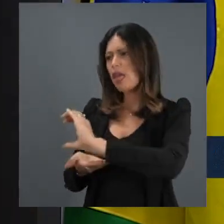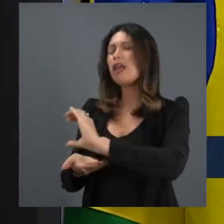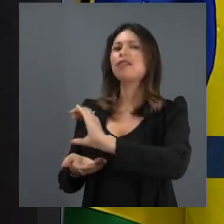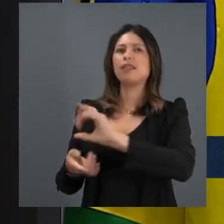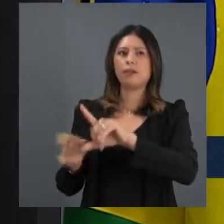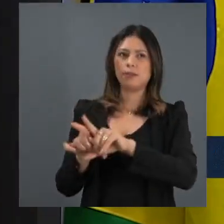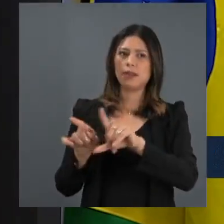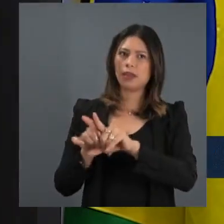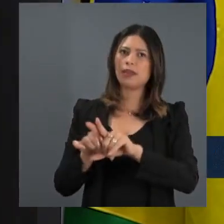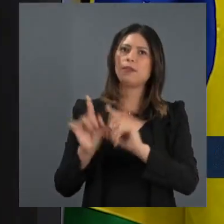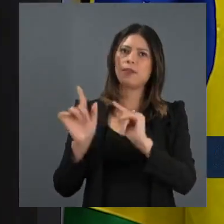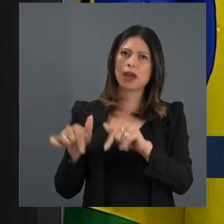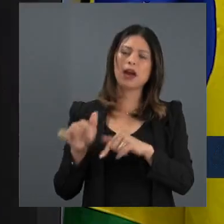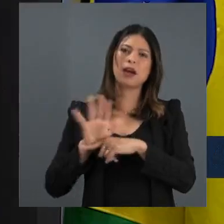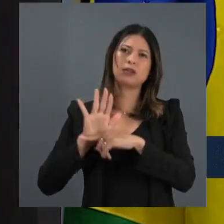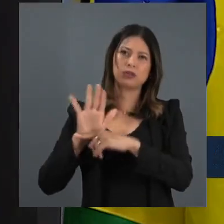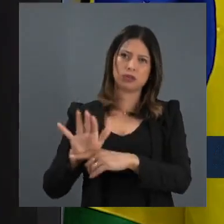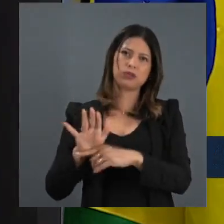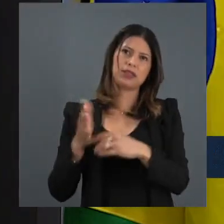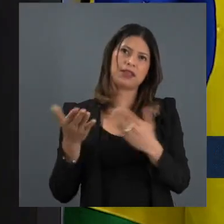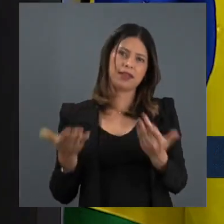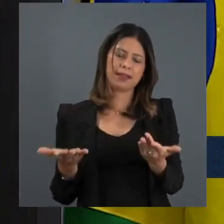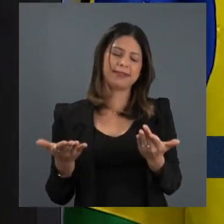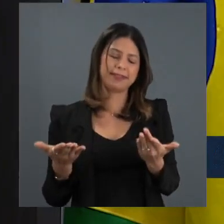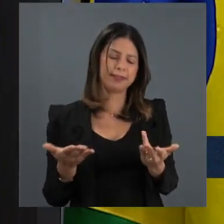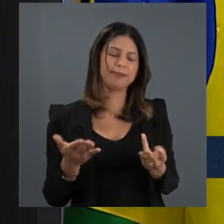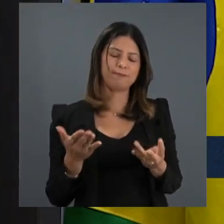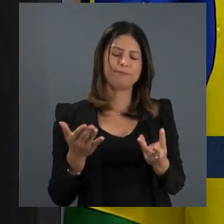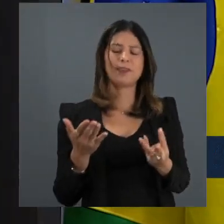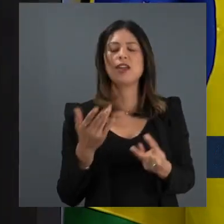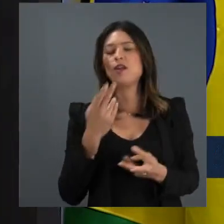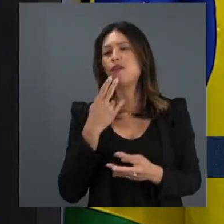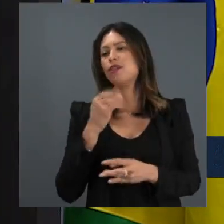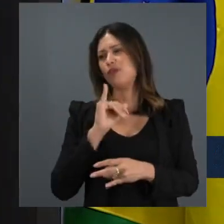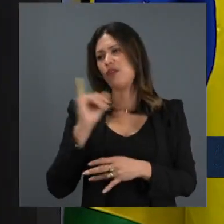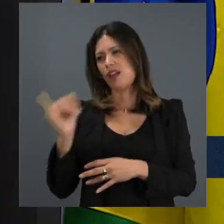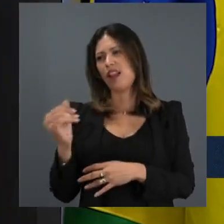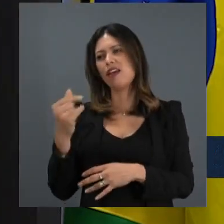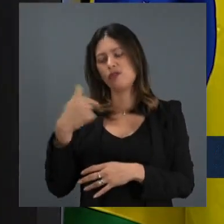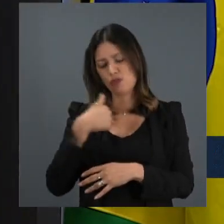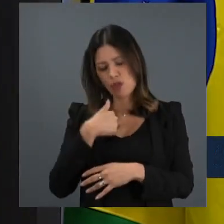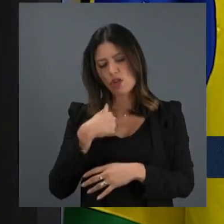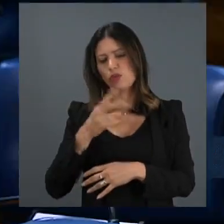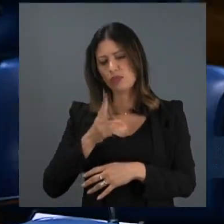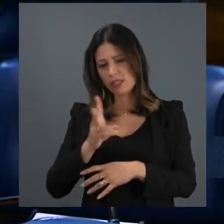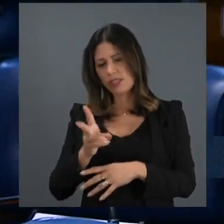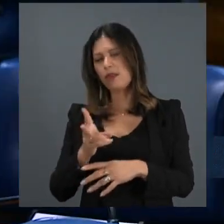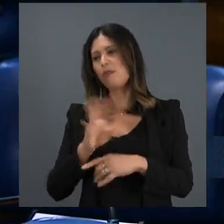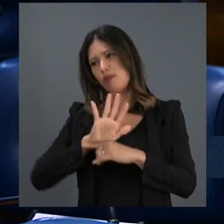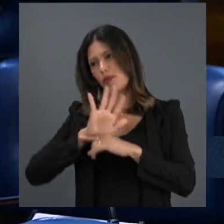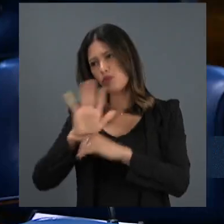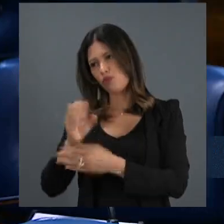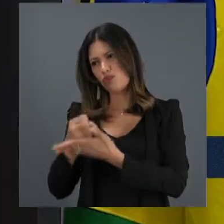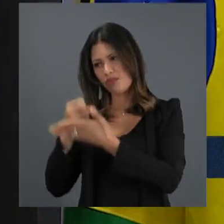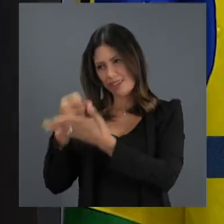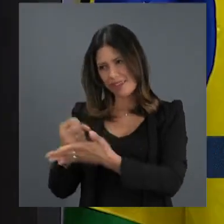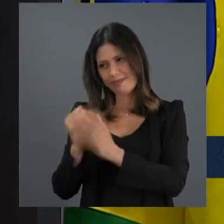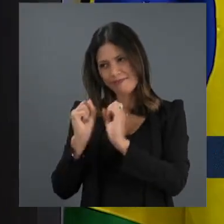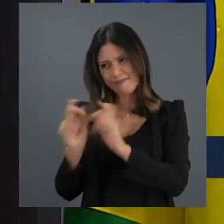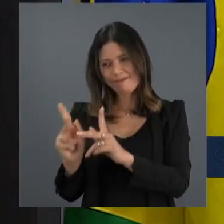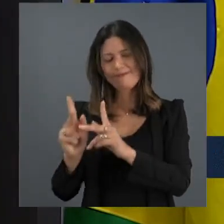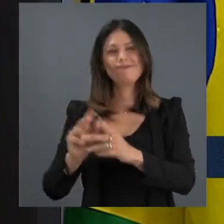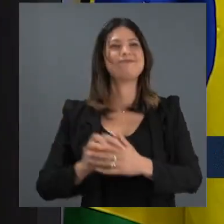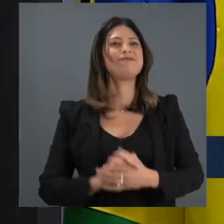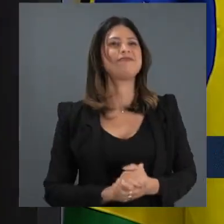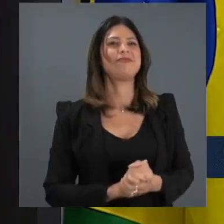cravado praticamente, e quero lhe dizer que conte sempre comigo aqui para o que der e vier, tá? Eu